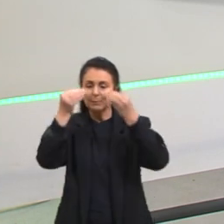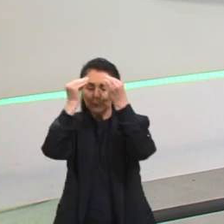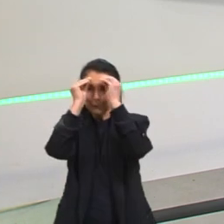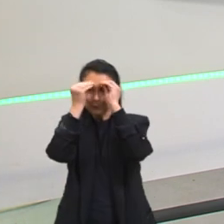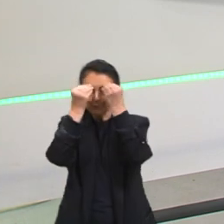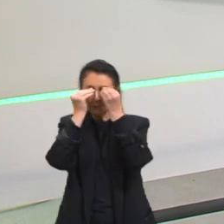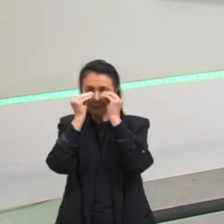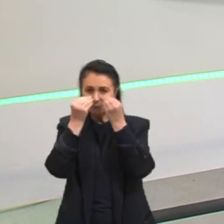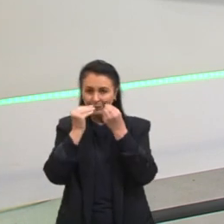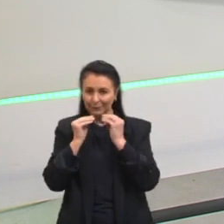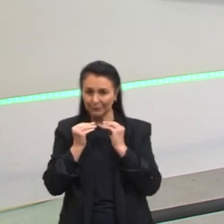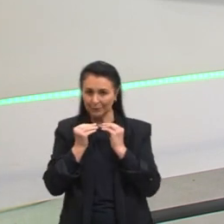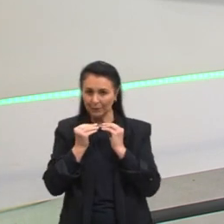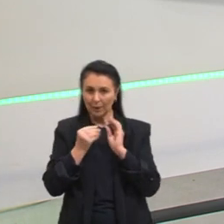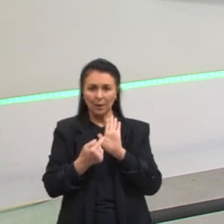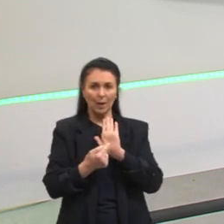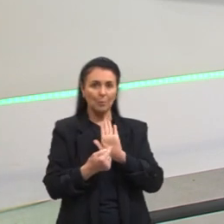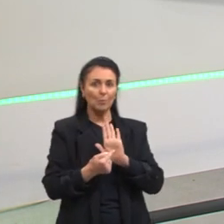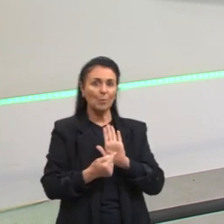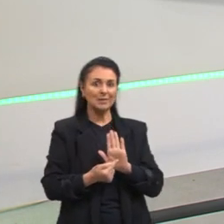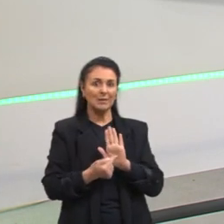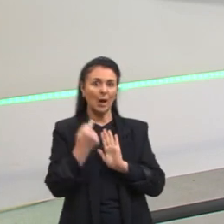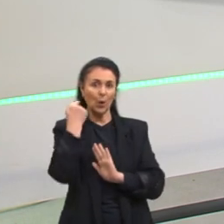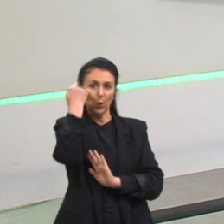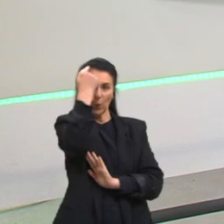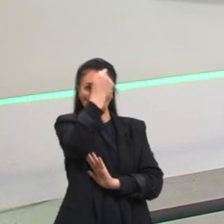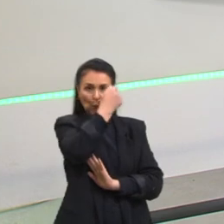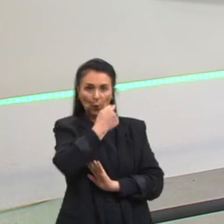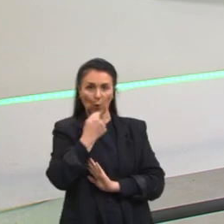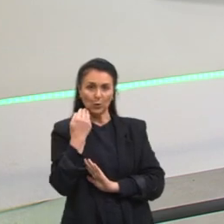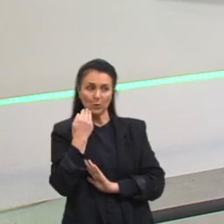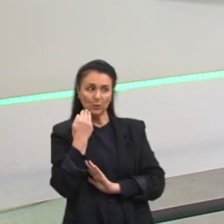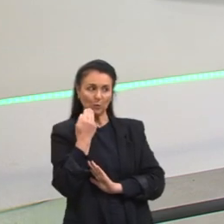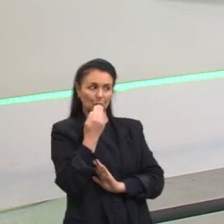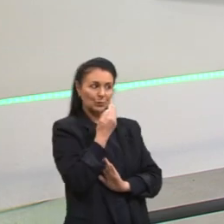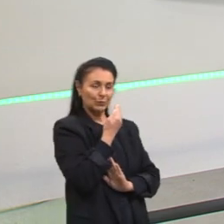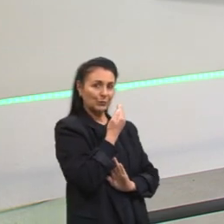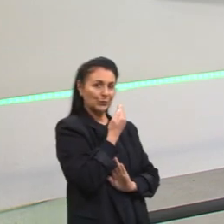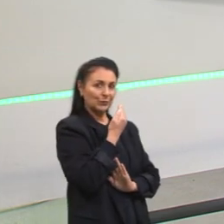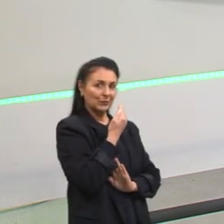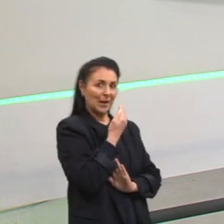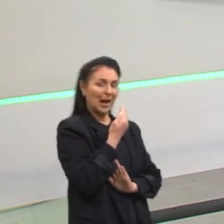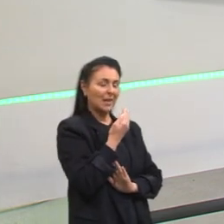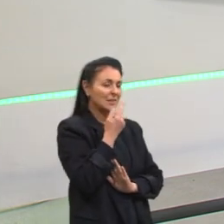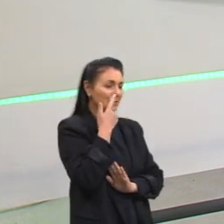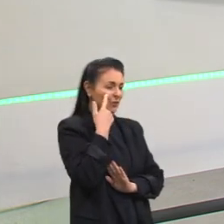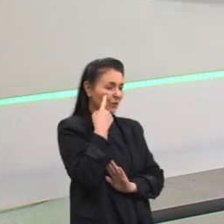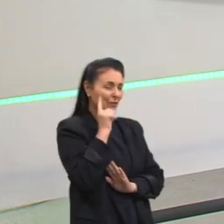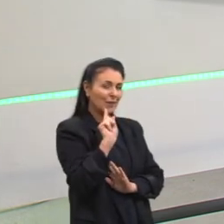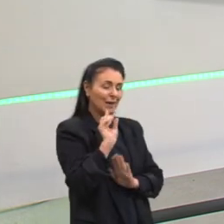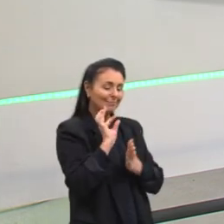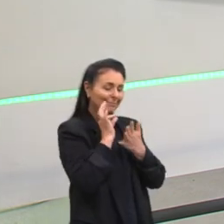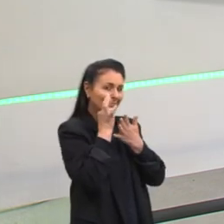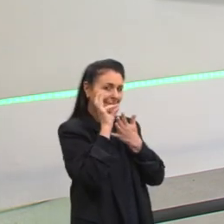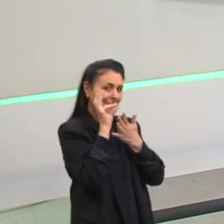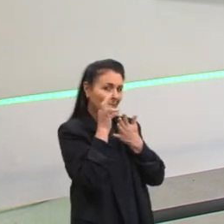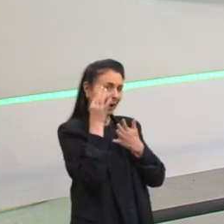ao demonstrar o rosto virado nós conseguimos enxergar detalhes dessa